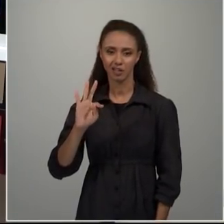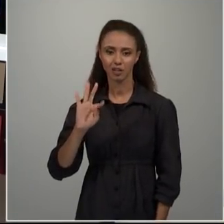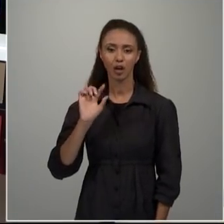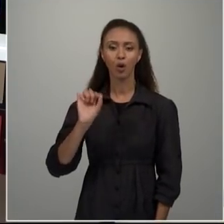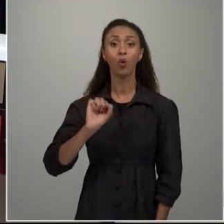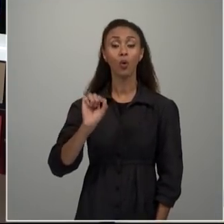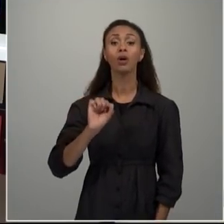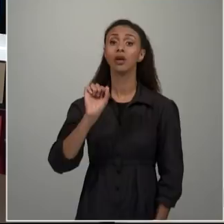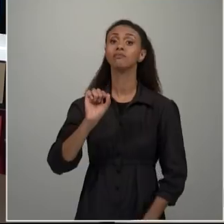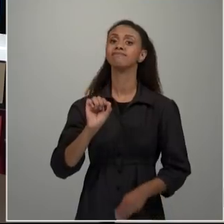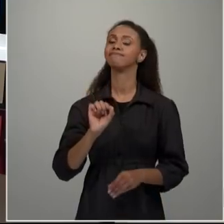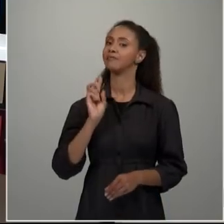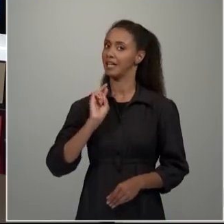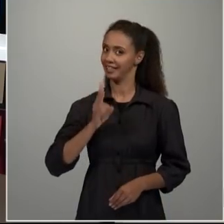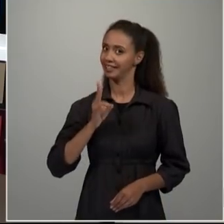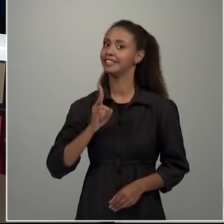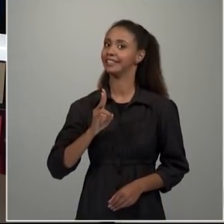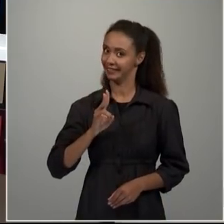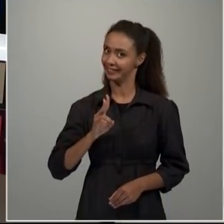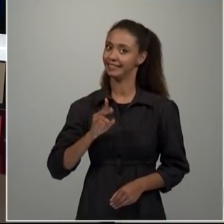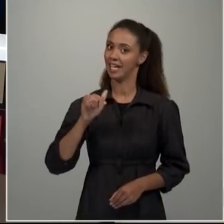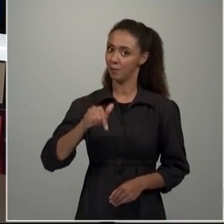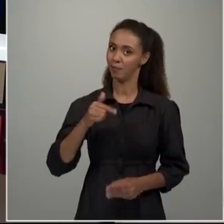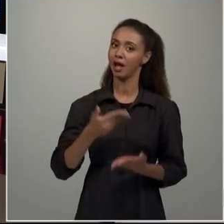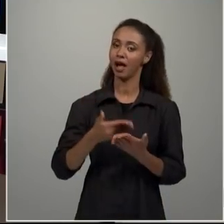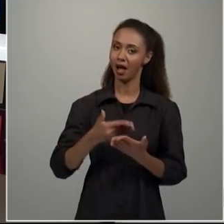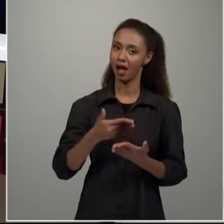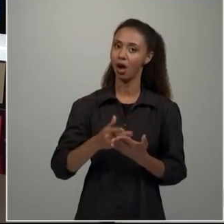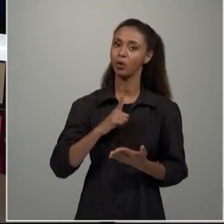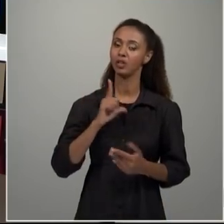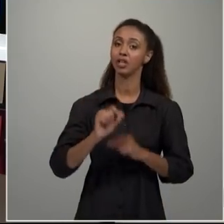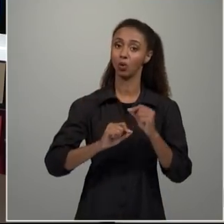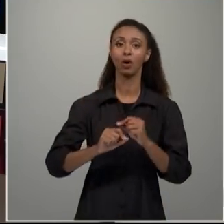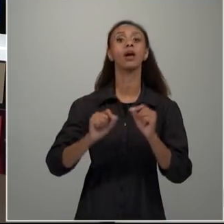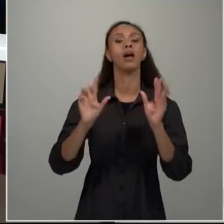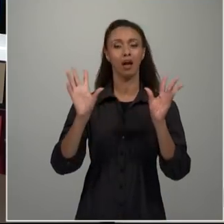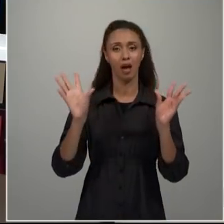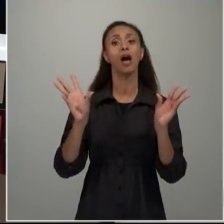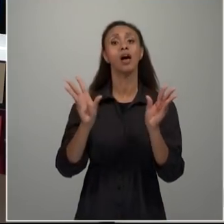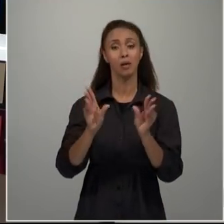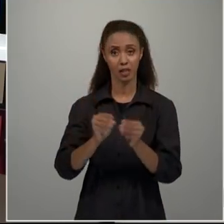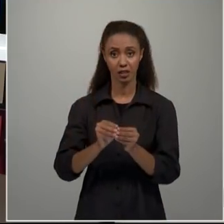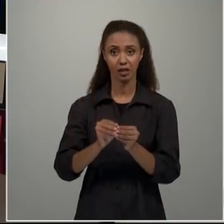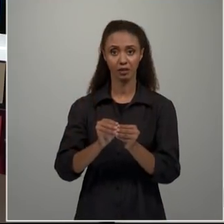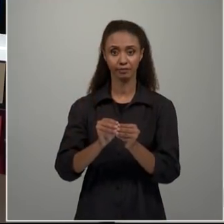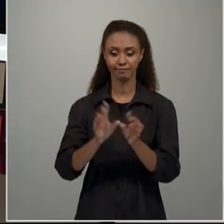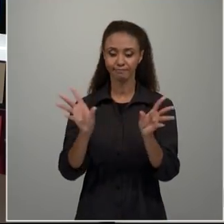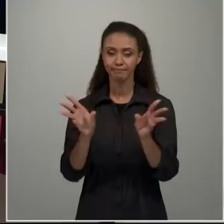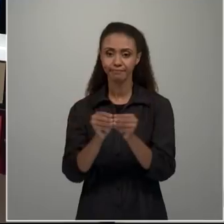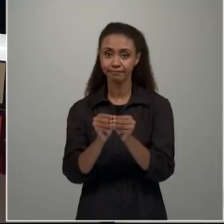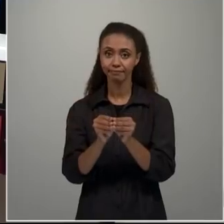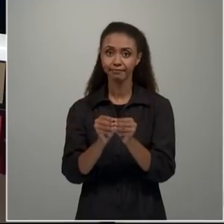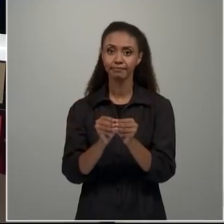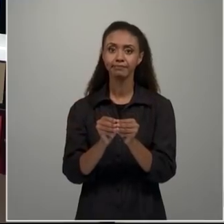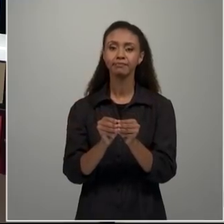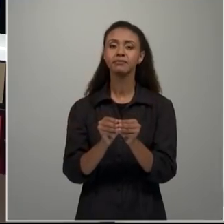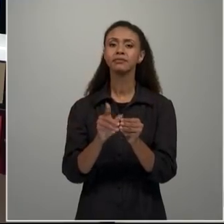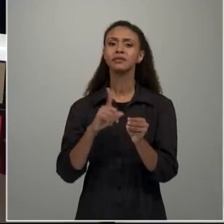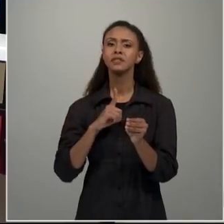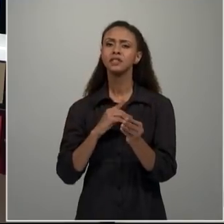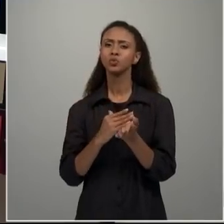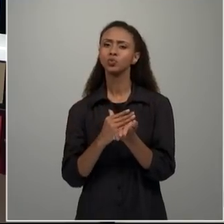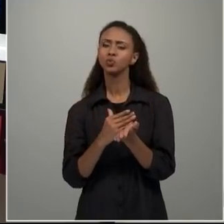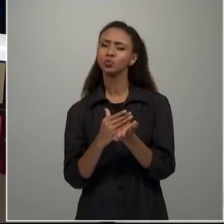com vocês com abstracta porque é a partir do web check da funcionalidade de si é bit é que ele sempre tem uma introdução